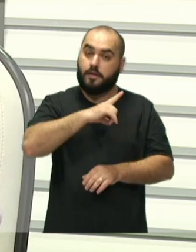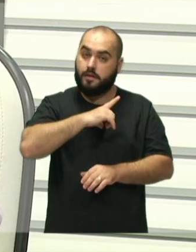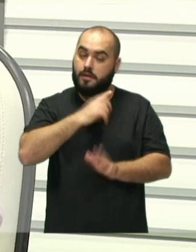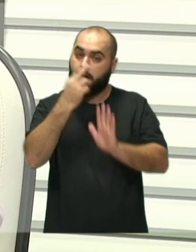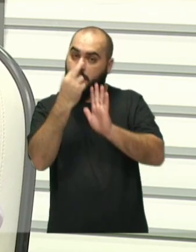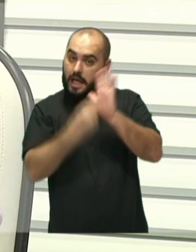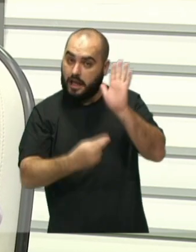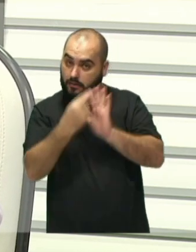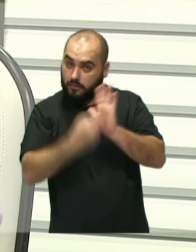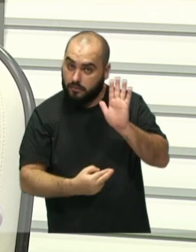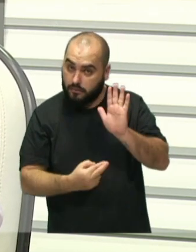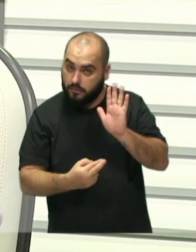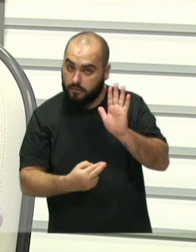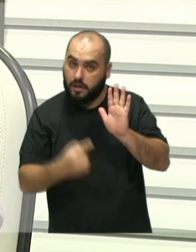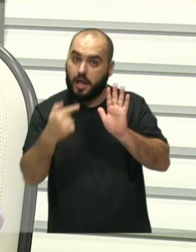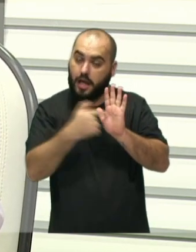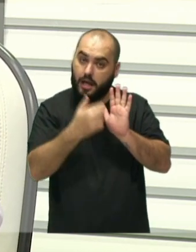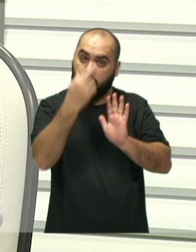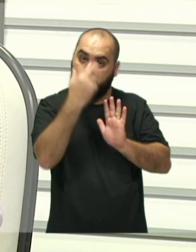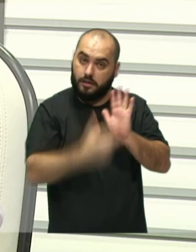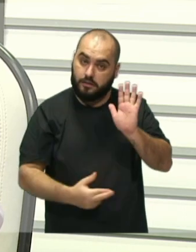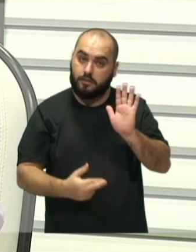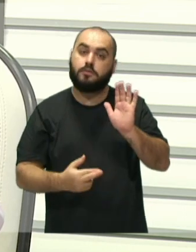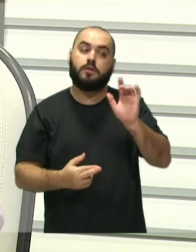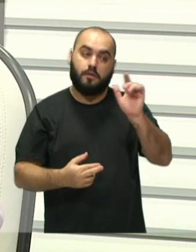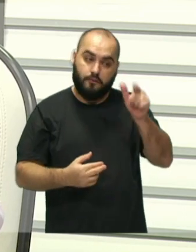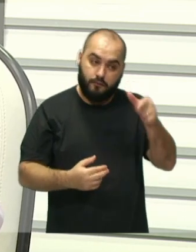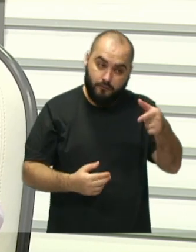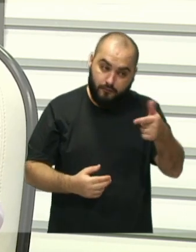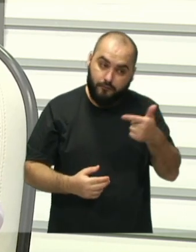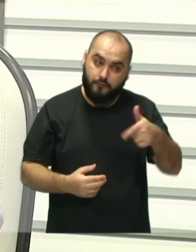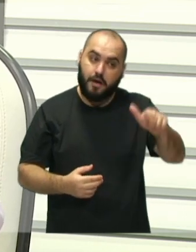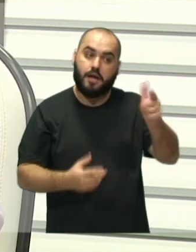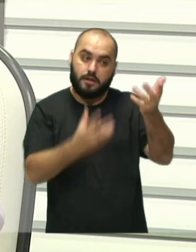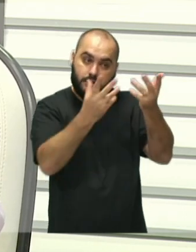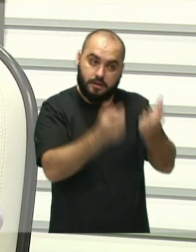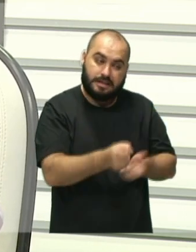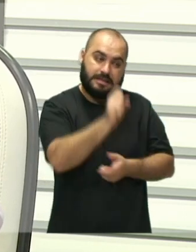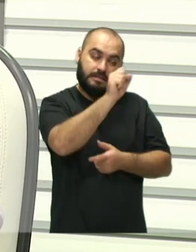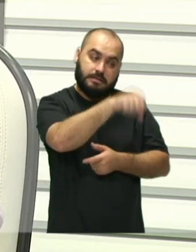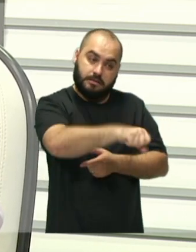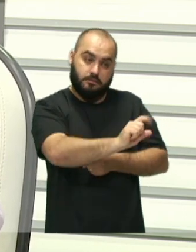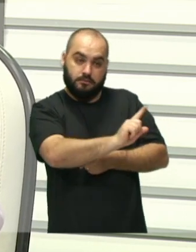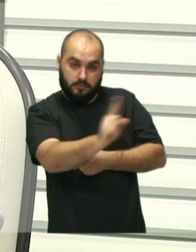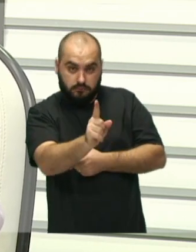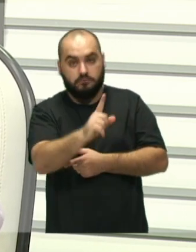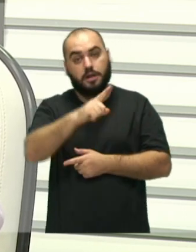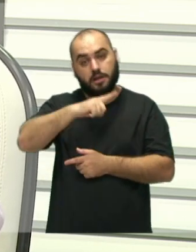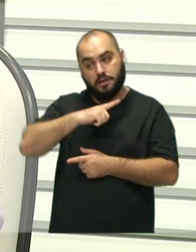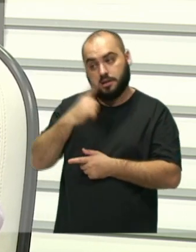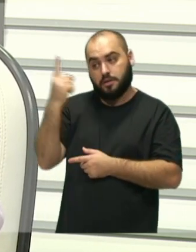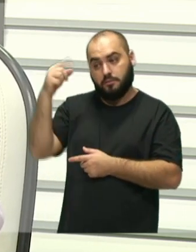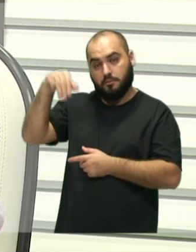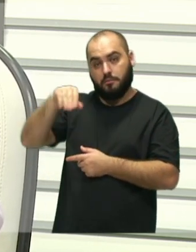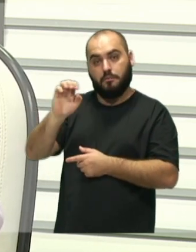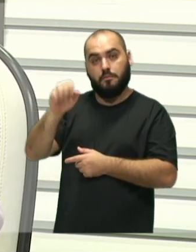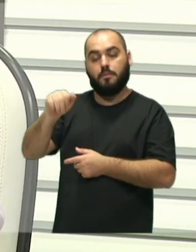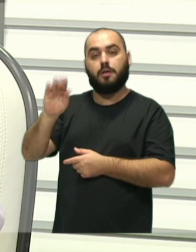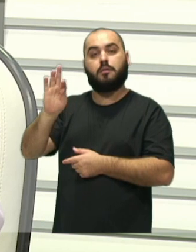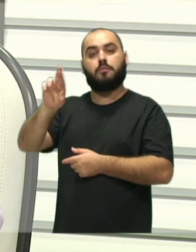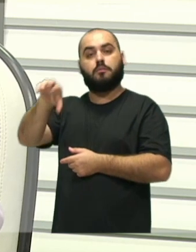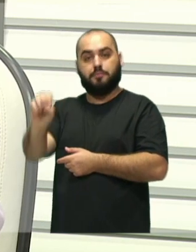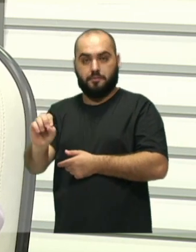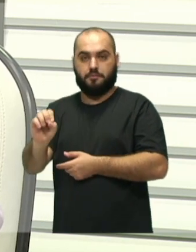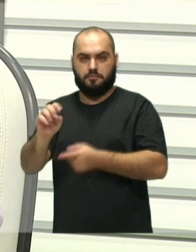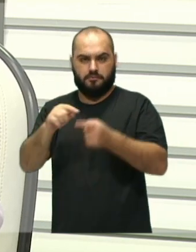o relator é que vai dar o parecer contrário ou favorável e ao membro e não novela Tordo é no